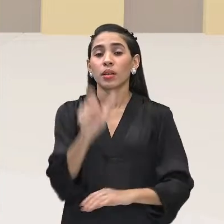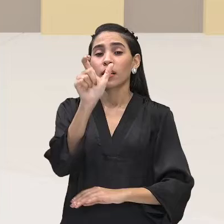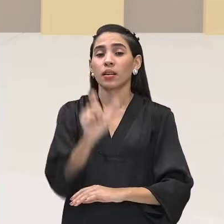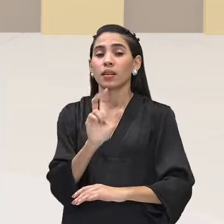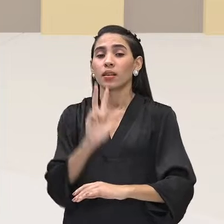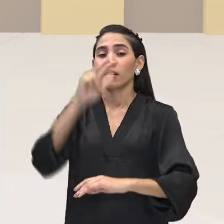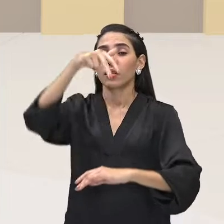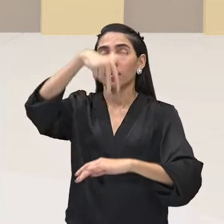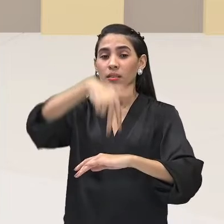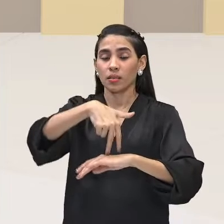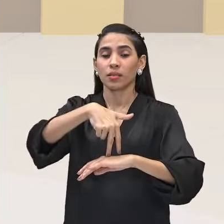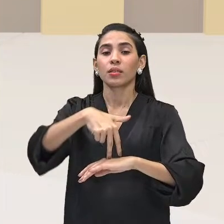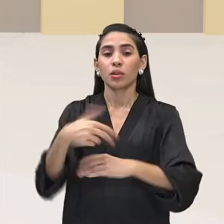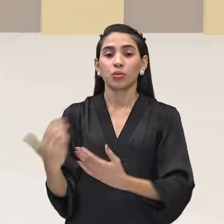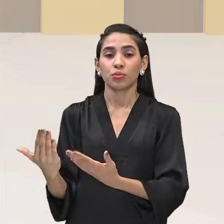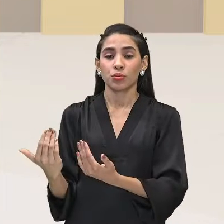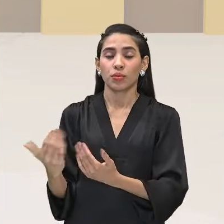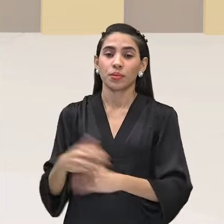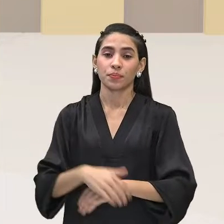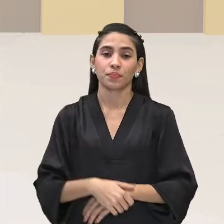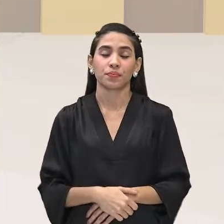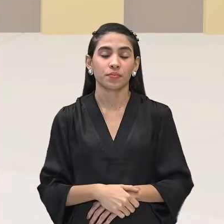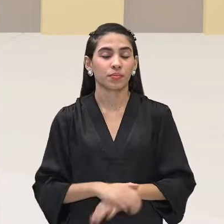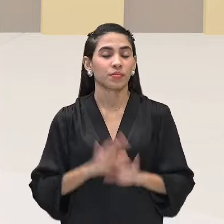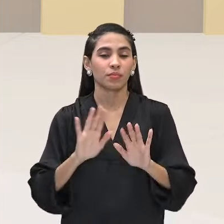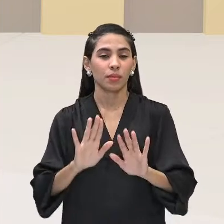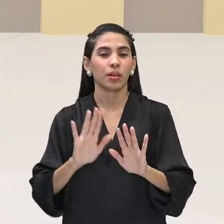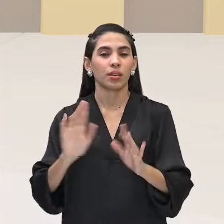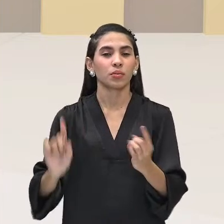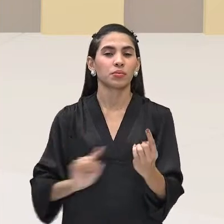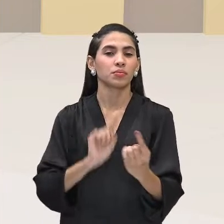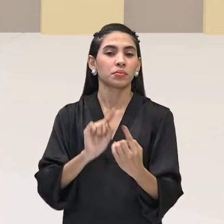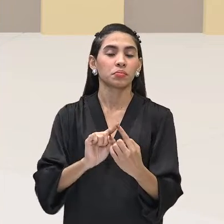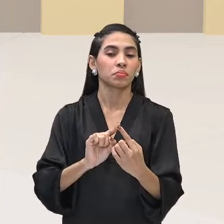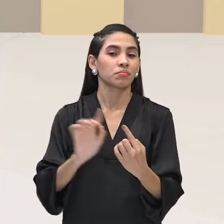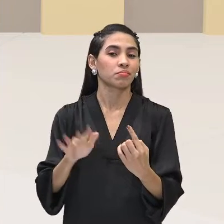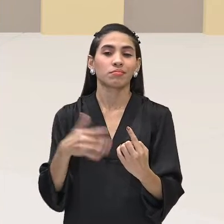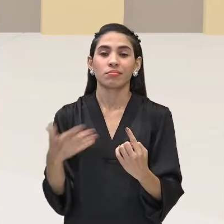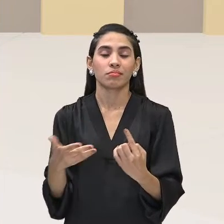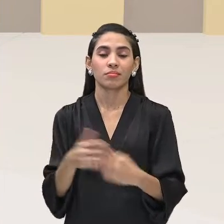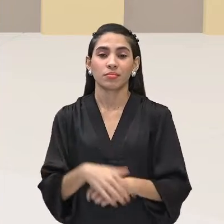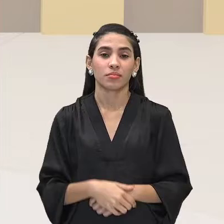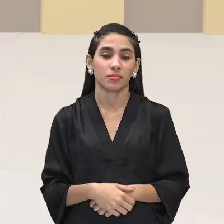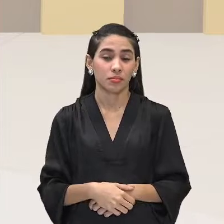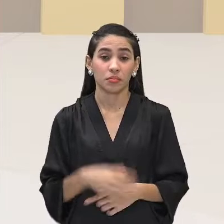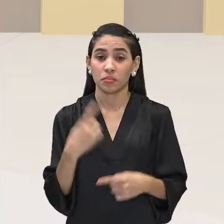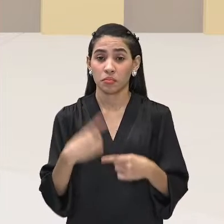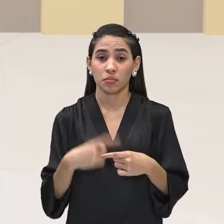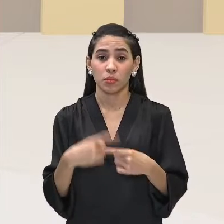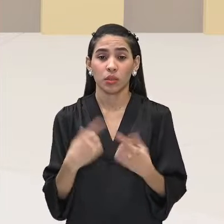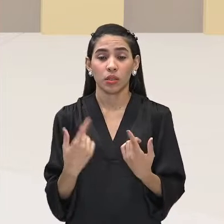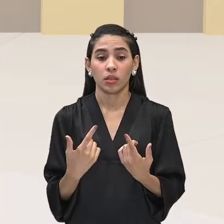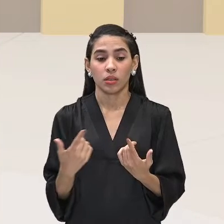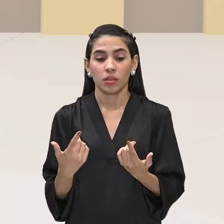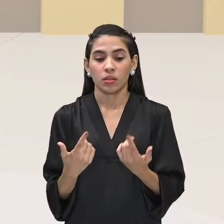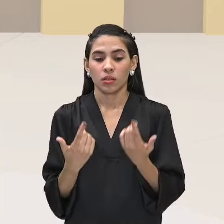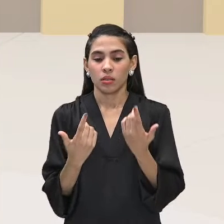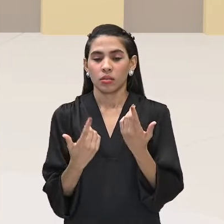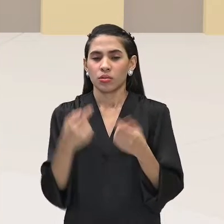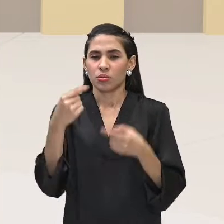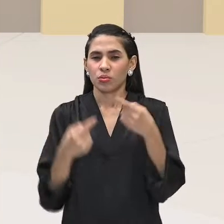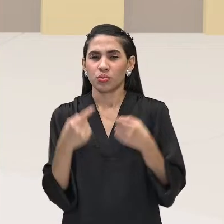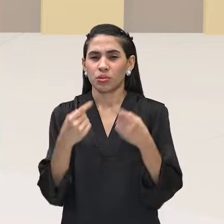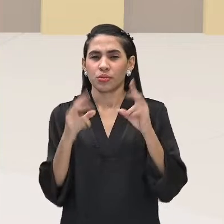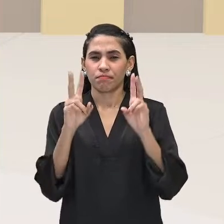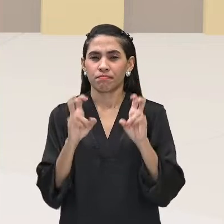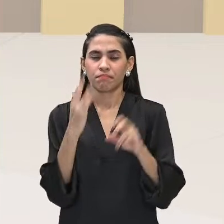humanas e sociais aplicadas. Mas qual é o objetivo de tudo isso? Por que abordar essas temáticas? Então